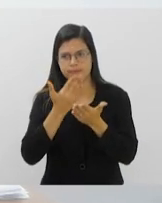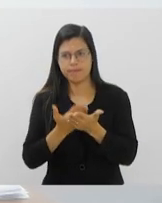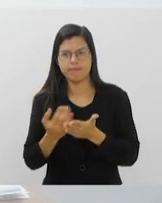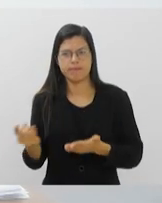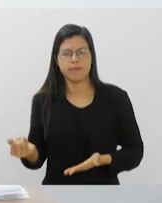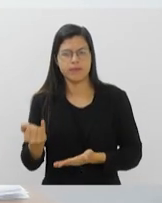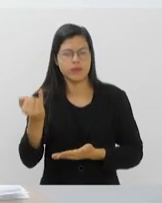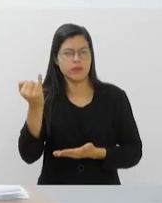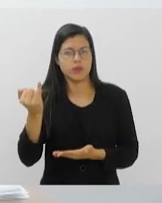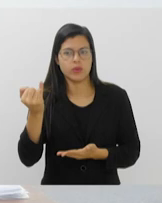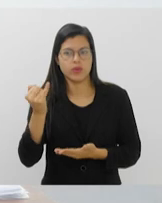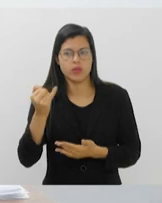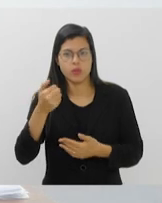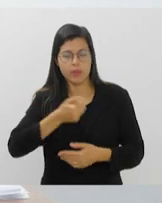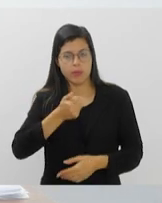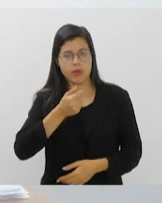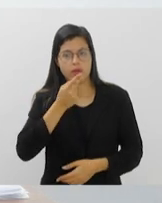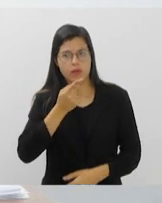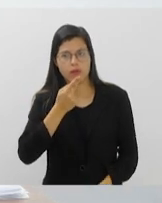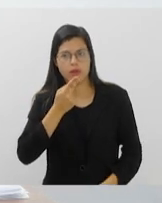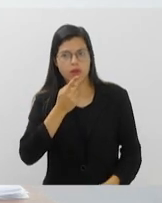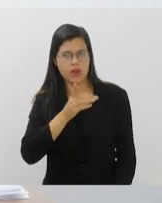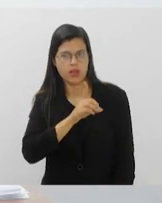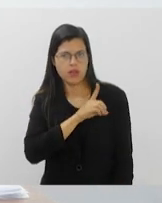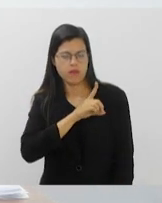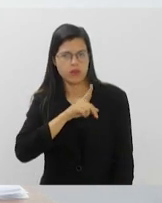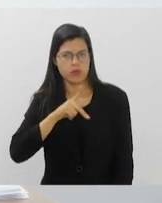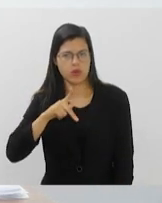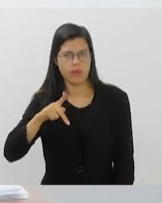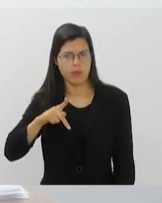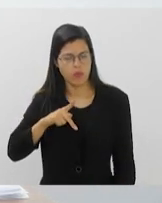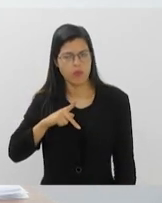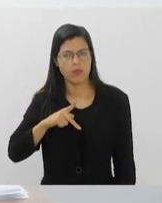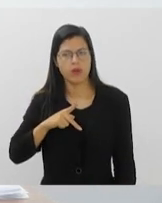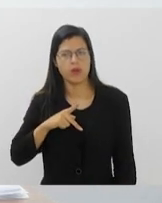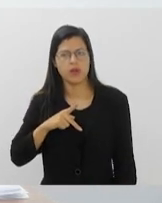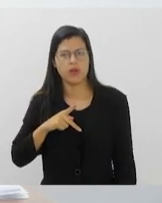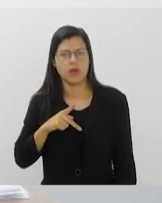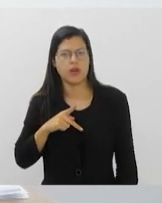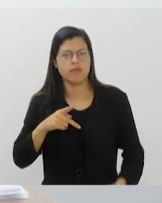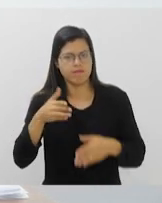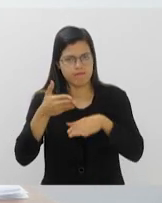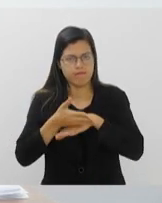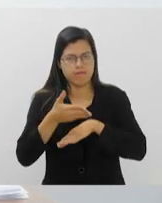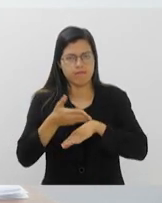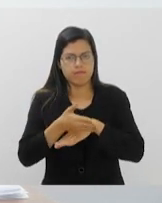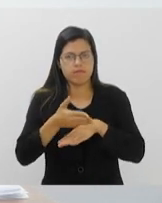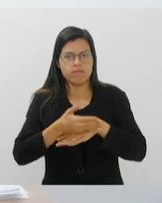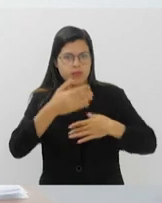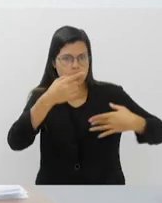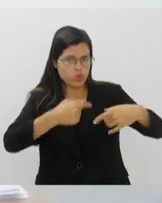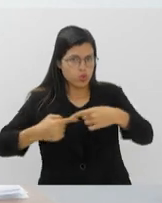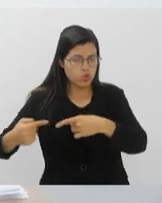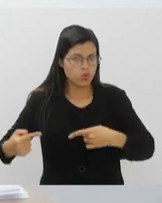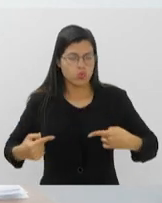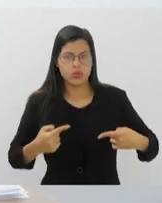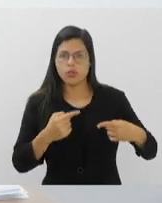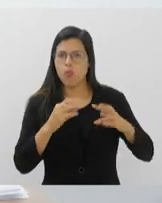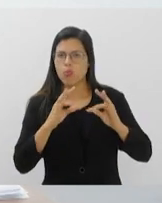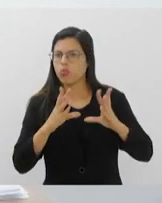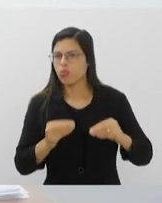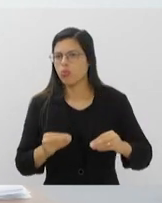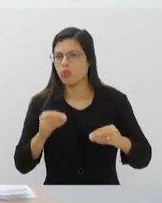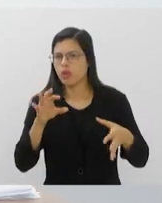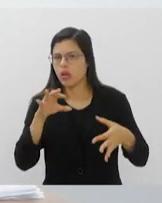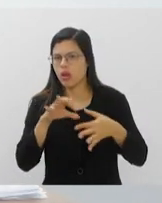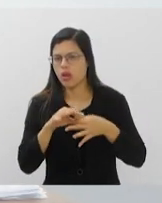eh dizer que a Defensoria Pública né Tem estado presente nas discussões todas relativas a